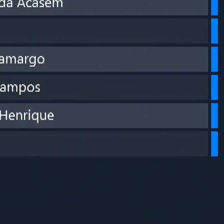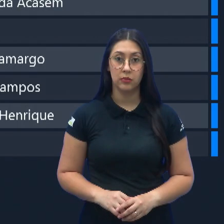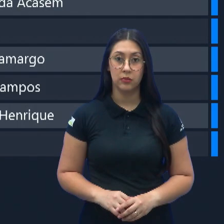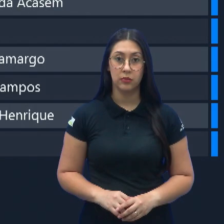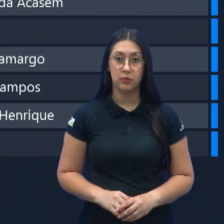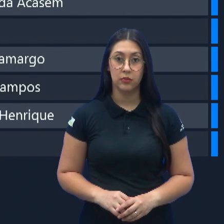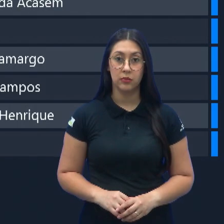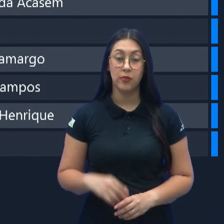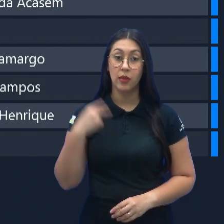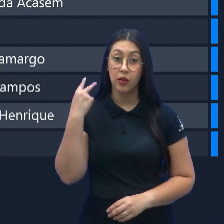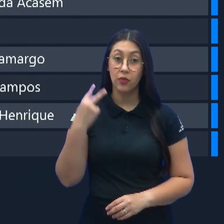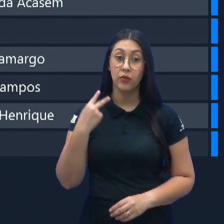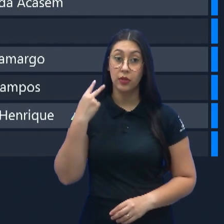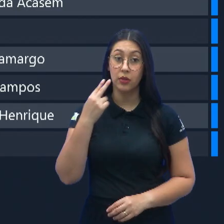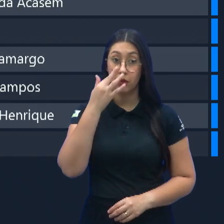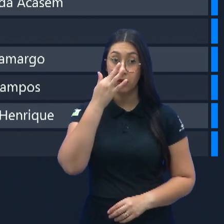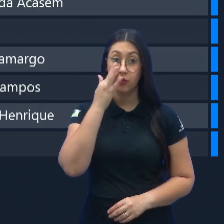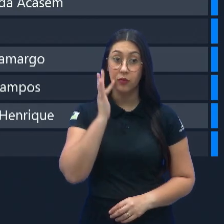Vereador Fabão,